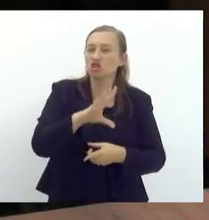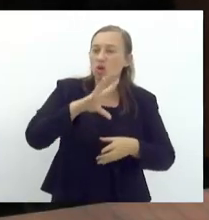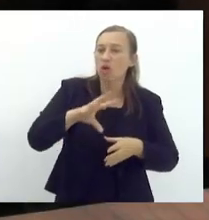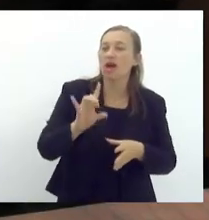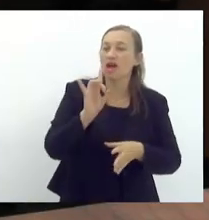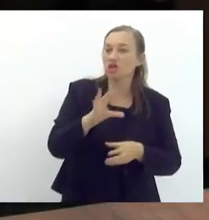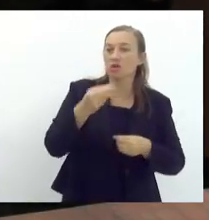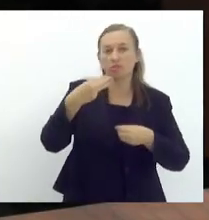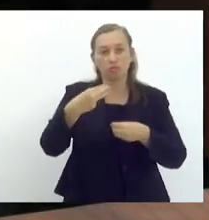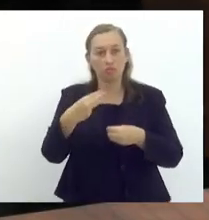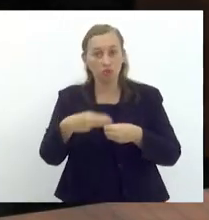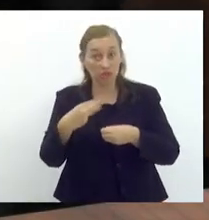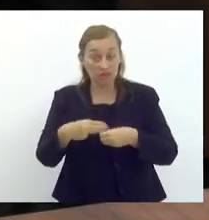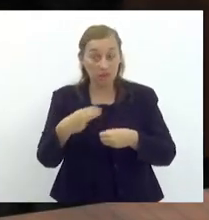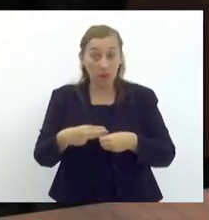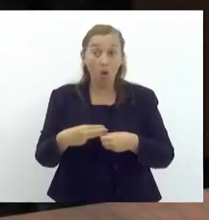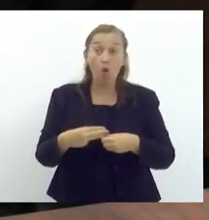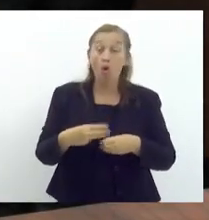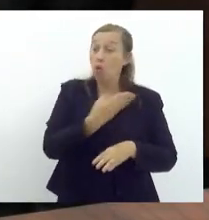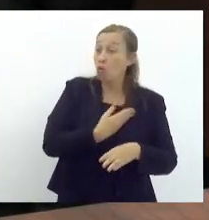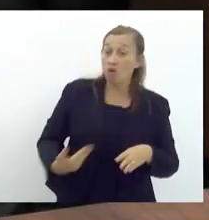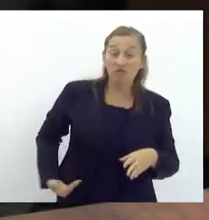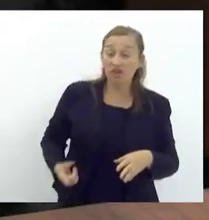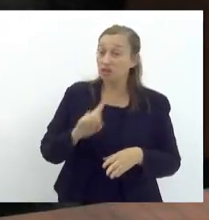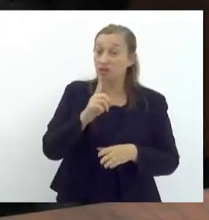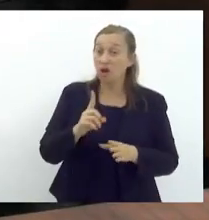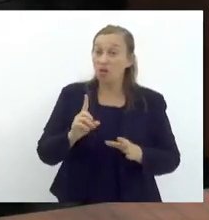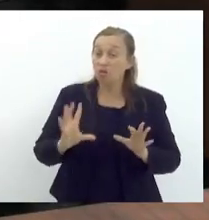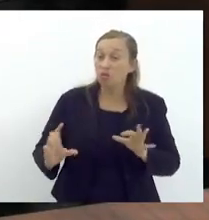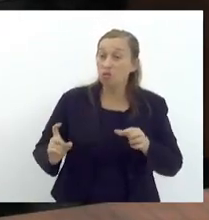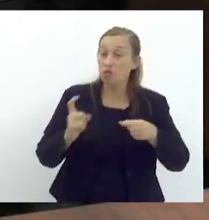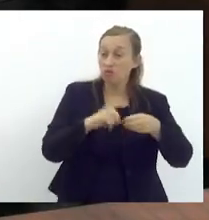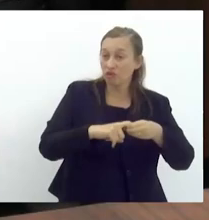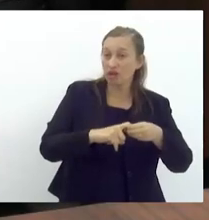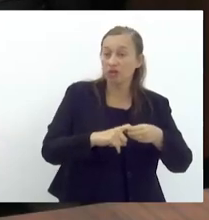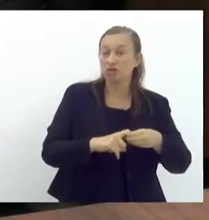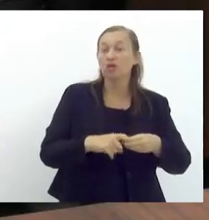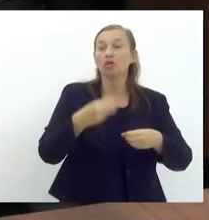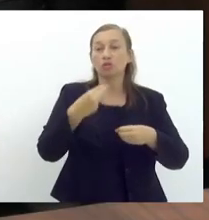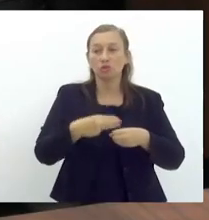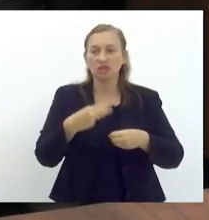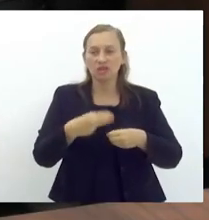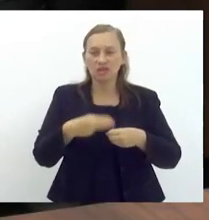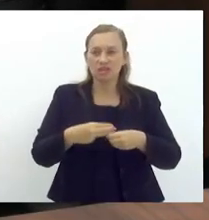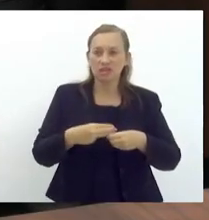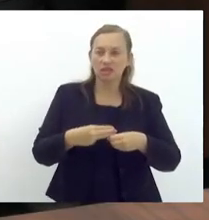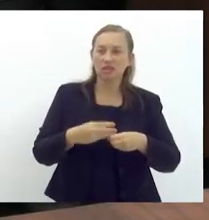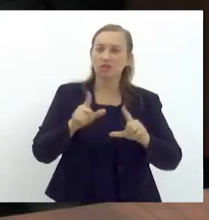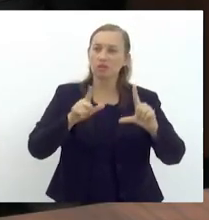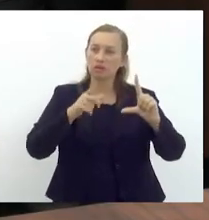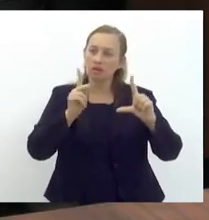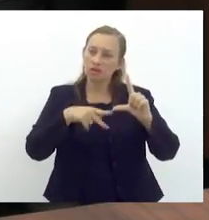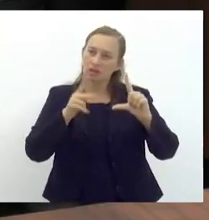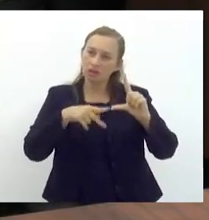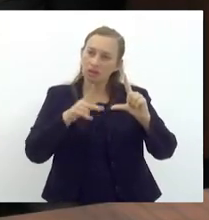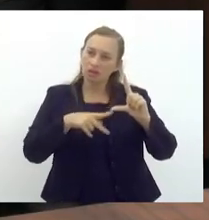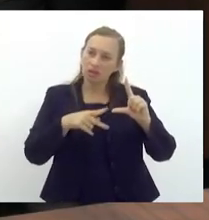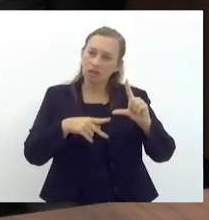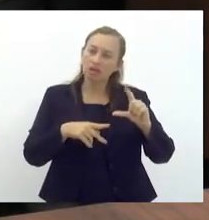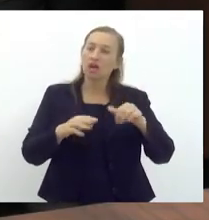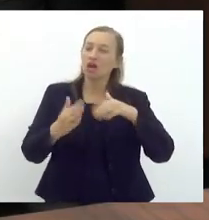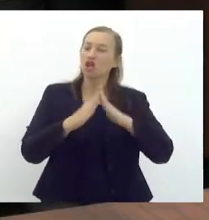intermunicipal o governo não fechou o convênio com os municípios para o passe livre das escolas técnicas na modalidade